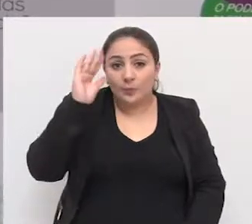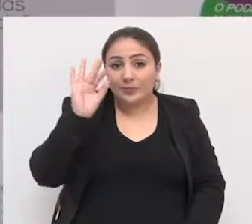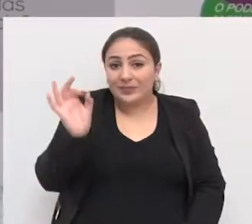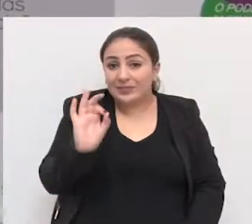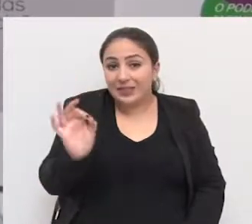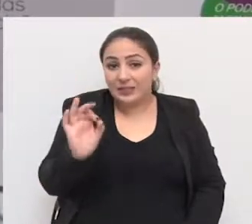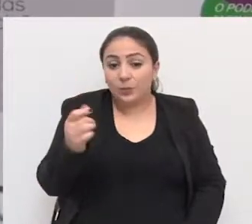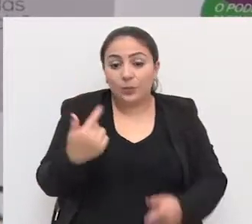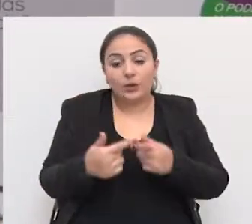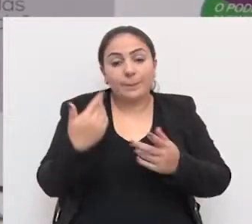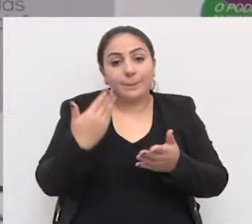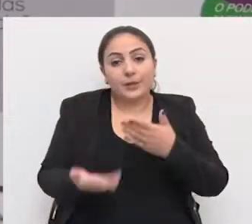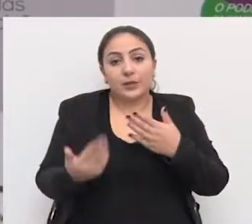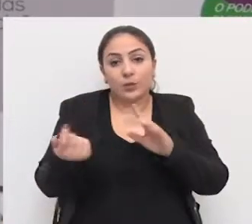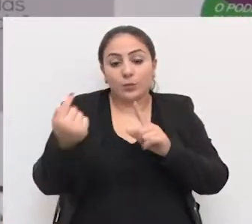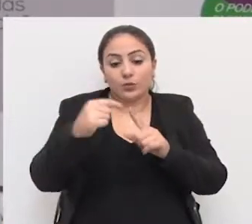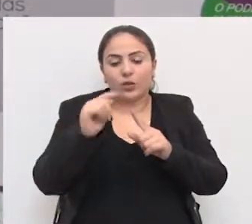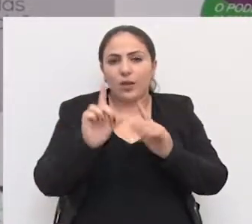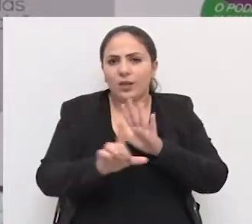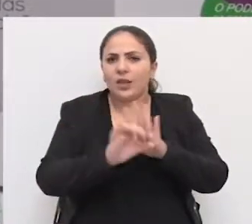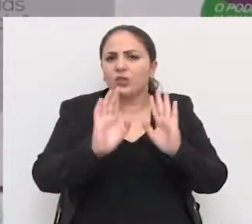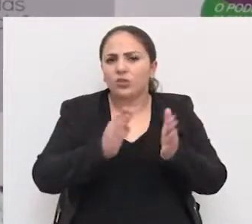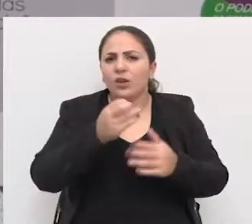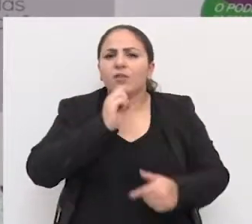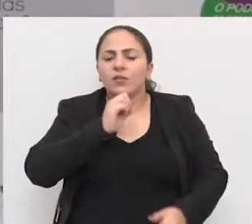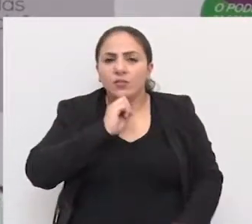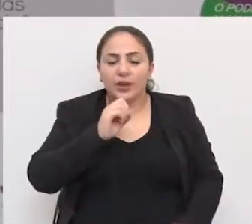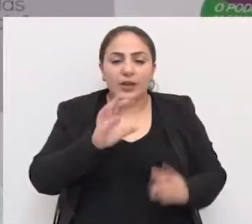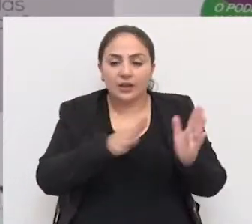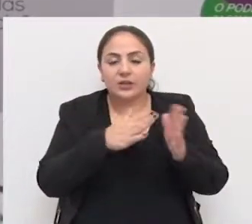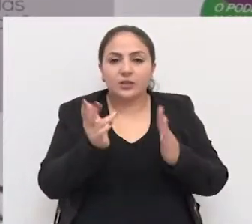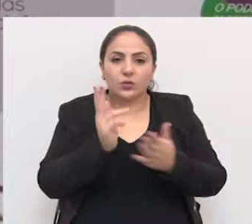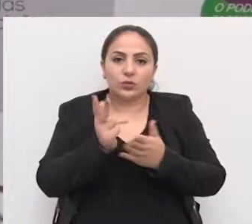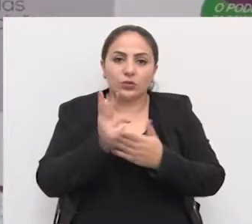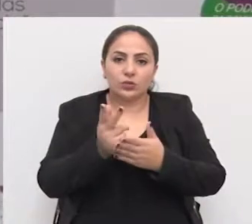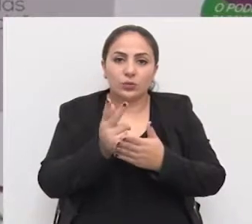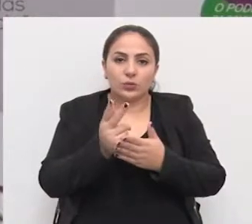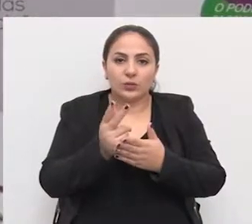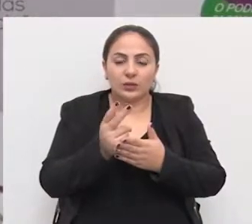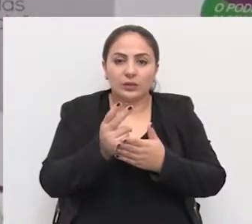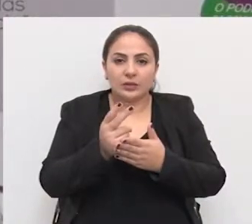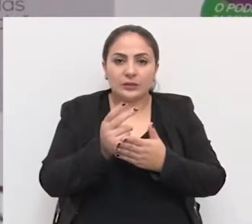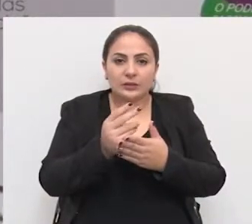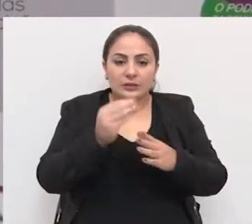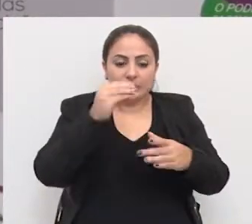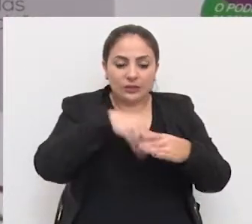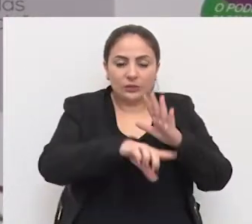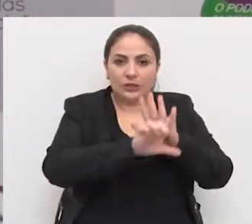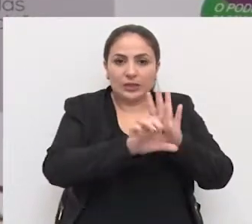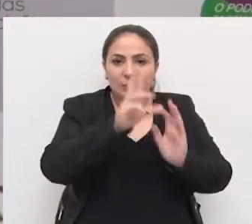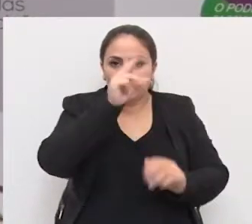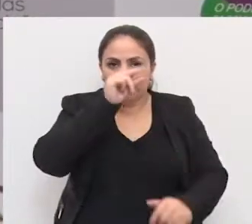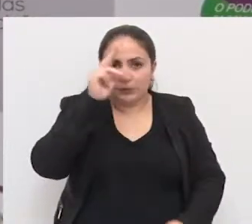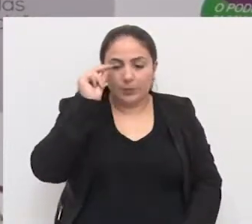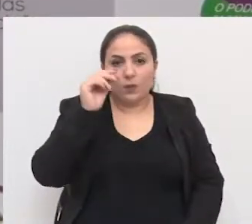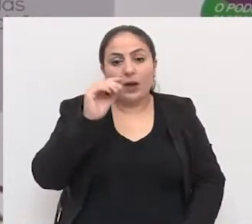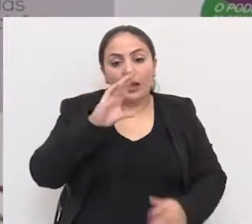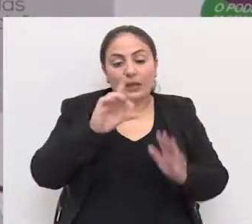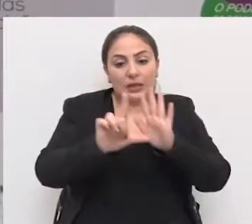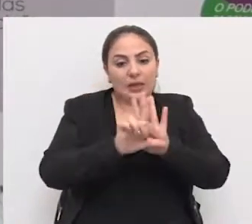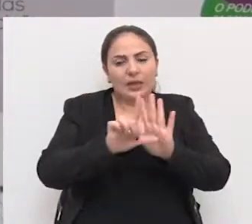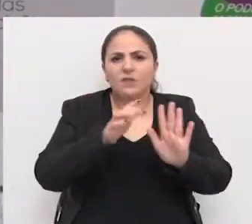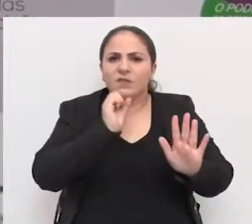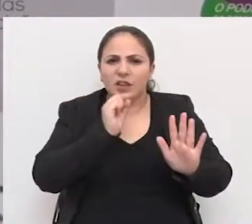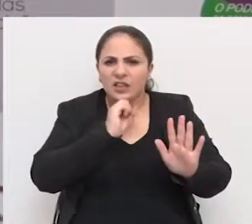observadas porque realmente perderam o seu objetivo. São leis já ultrapassadas, mas que continuam lá no corpo da legislação municipal. Então essas leis